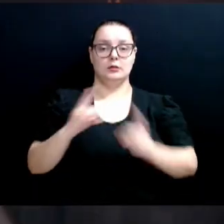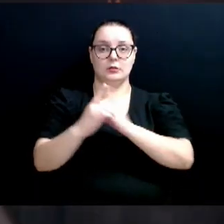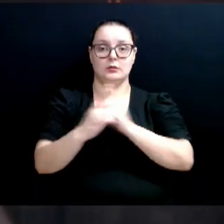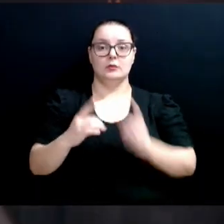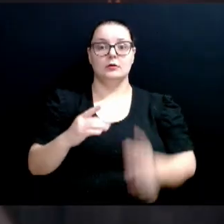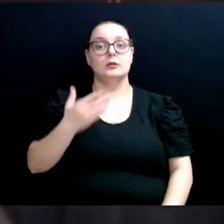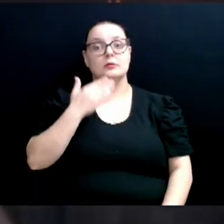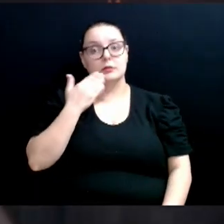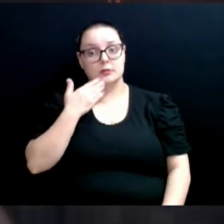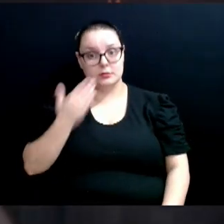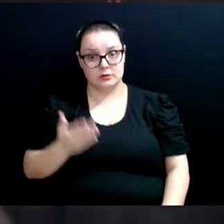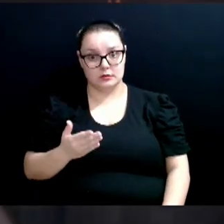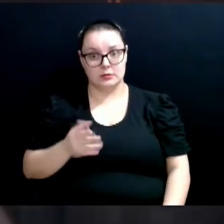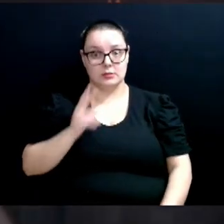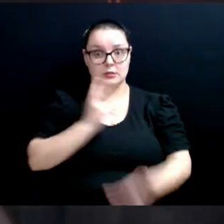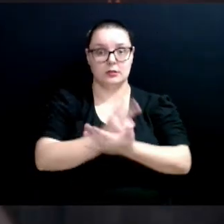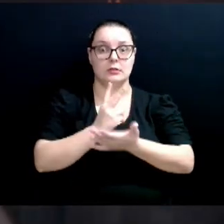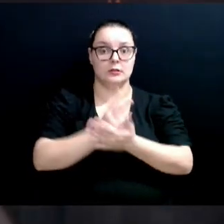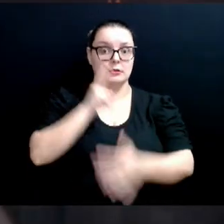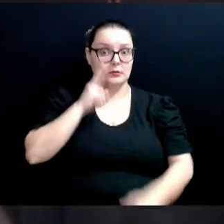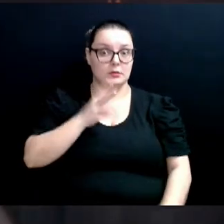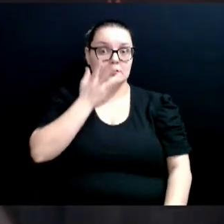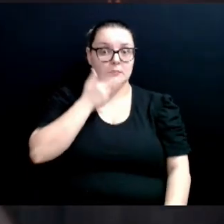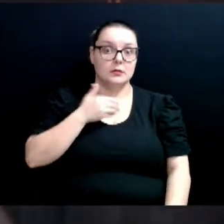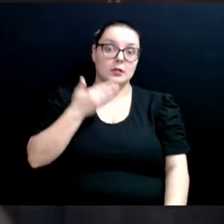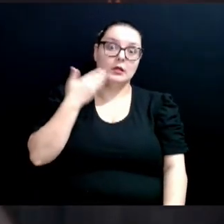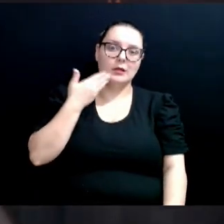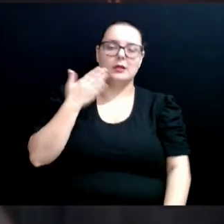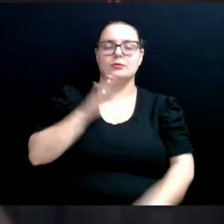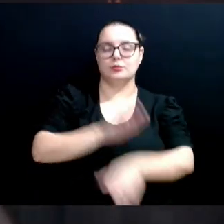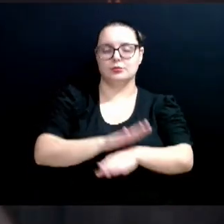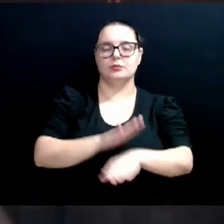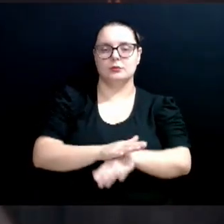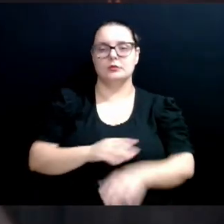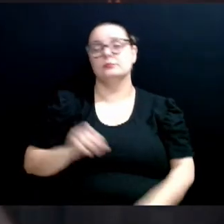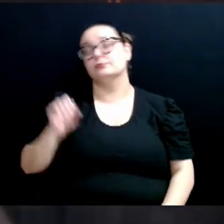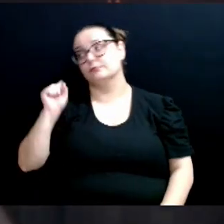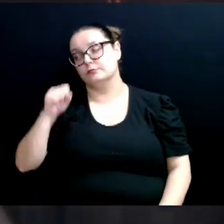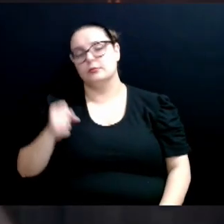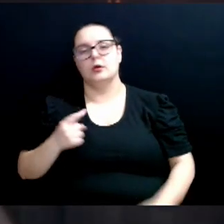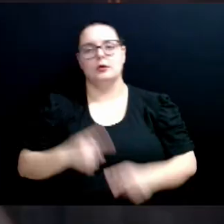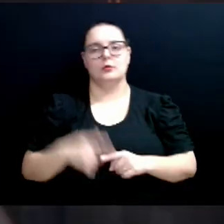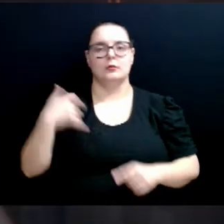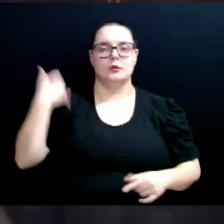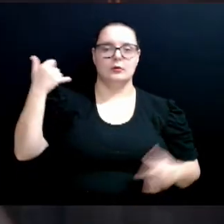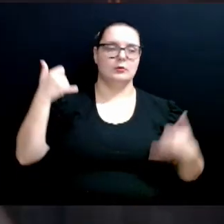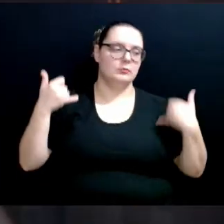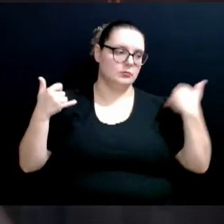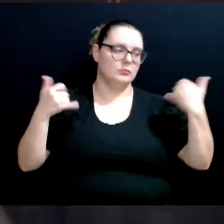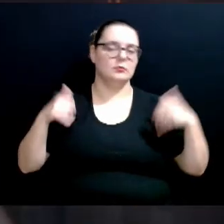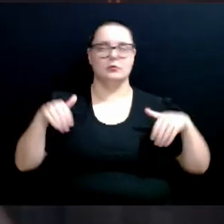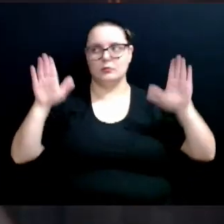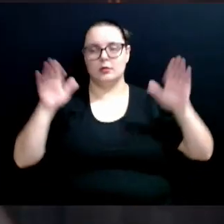a criança, né? Porque se as pessoas, os adultos, eles são os responsáveis ali. Então a gente espera que eles tenham um pouco mais